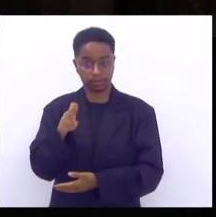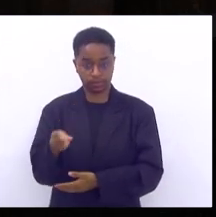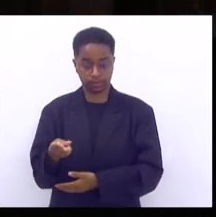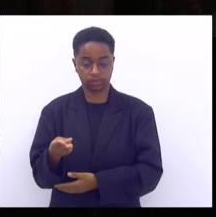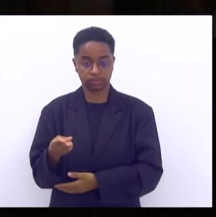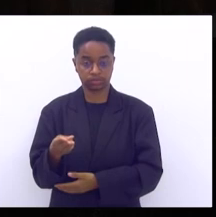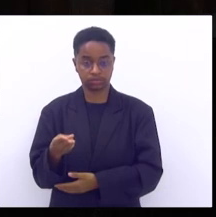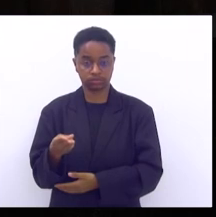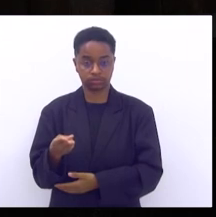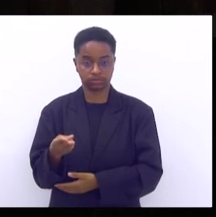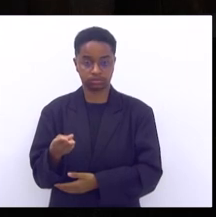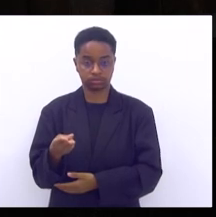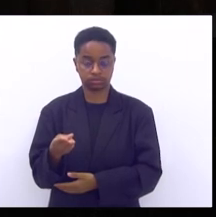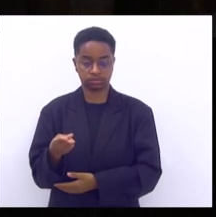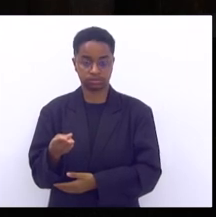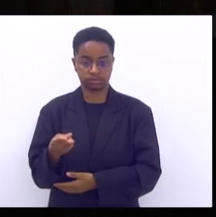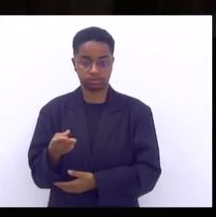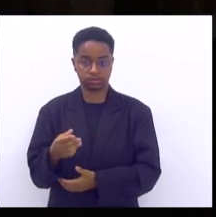milhões.